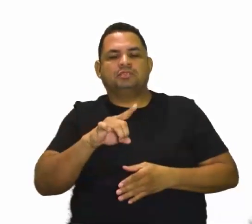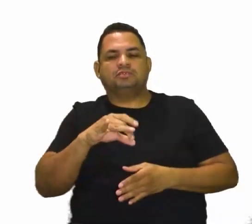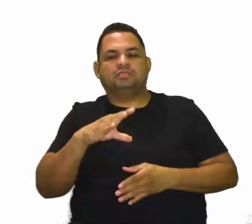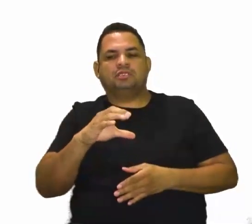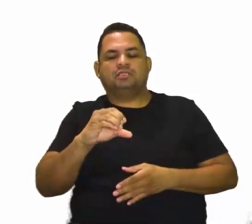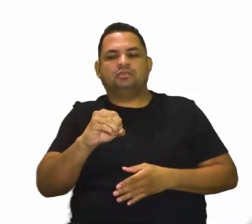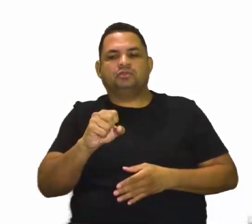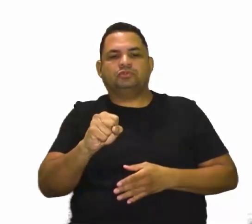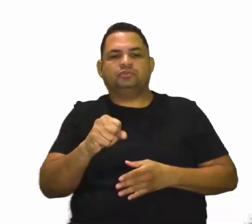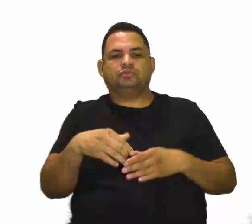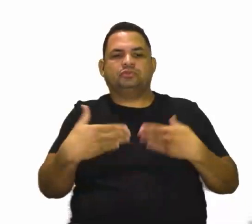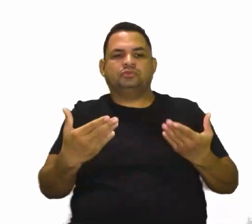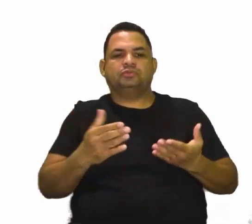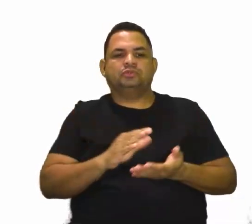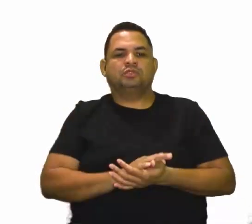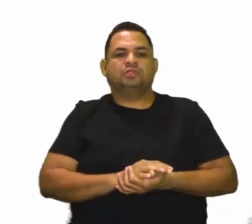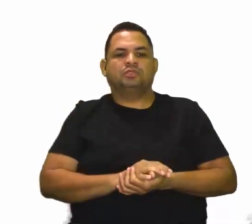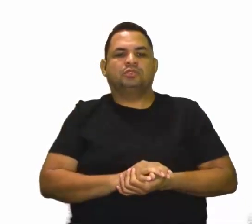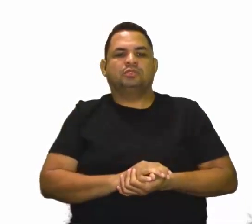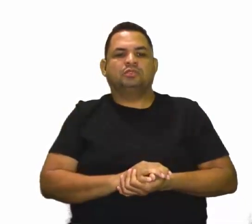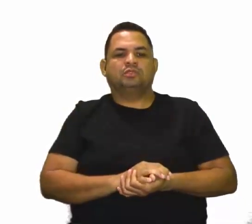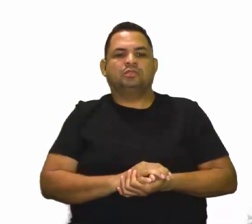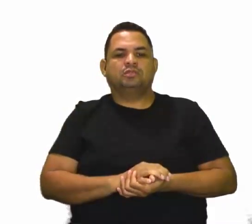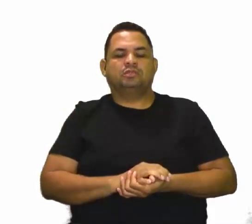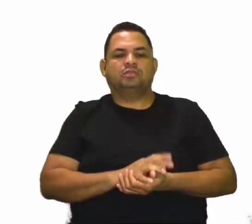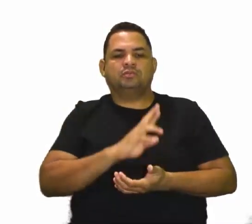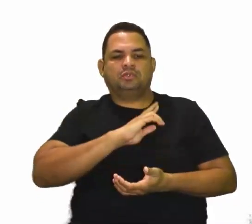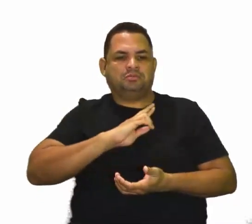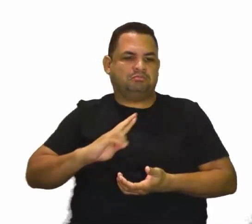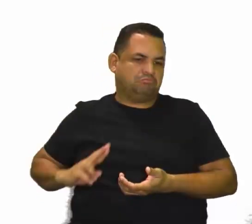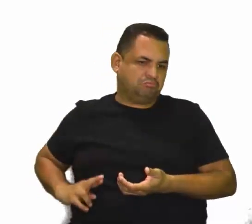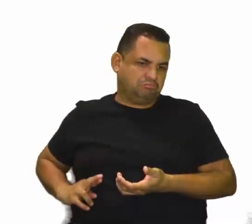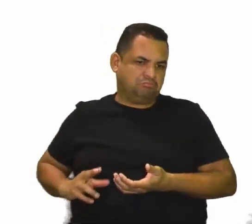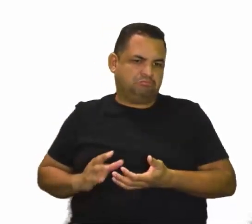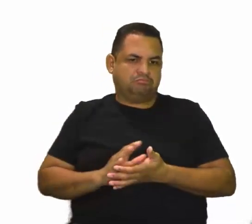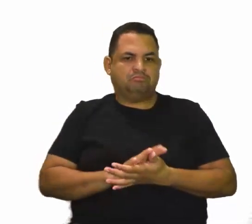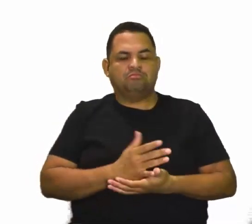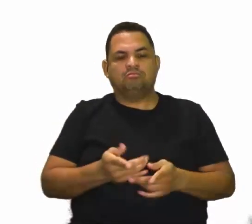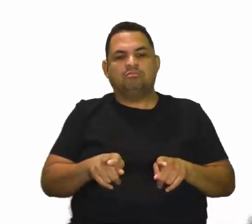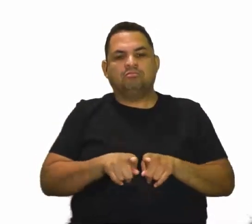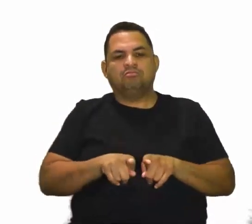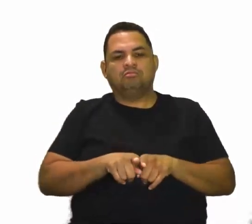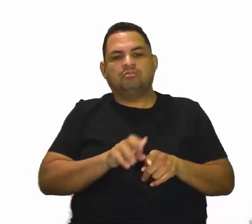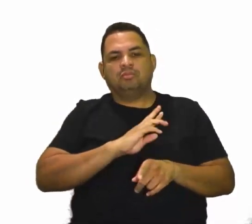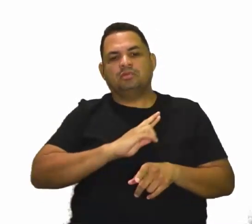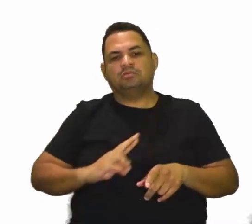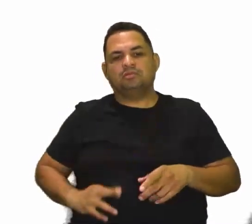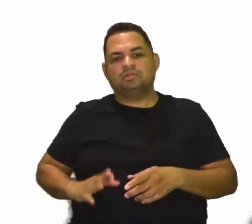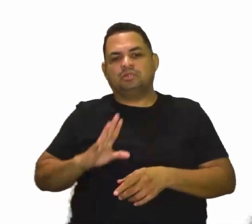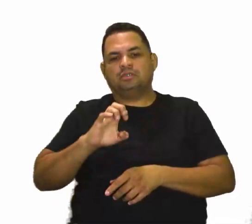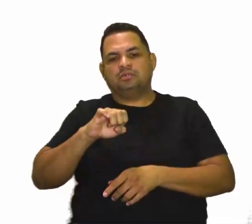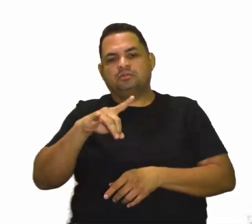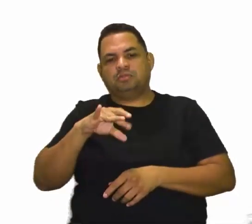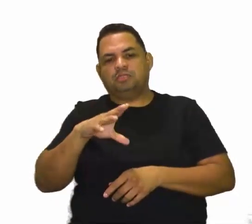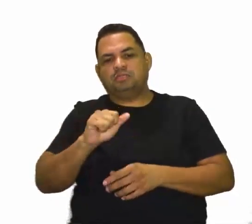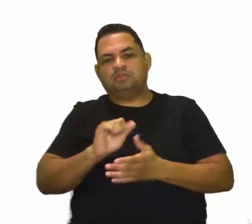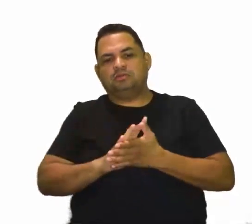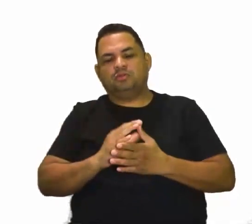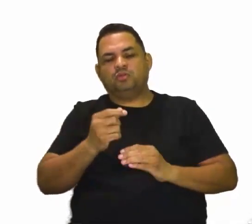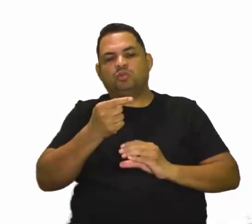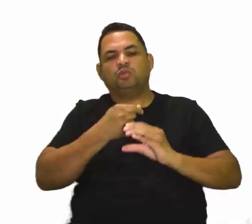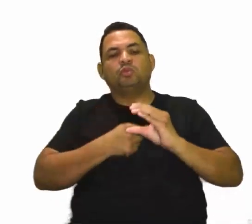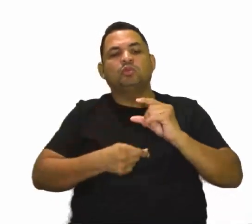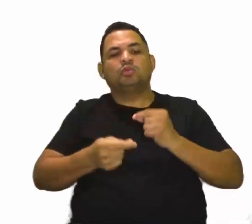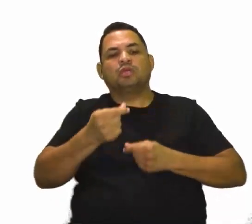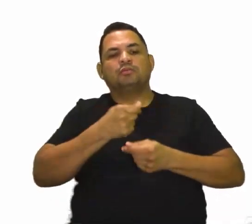movimentos messiânicos? Do republicanismo? Da República da Espada ou do capitalismo?